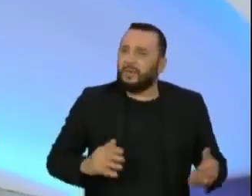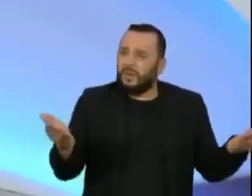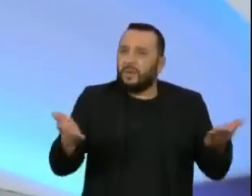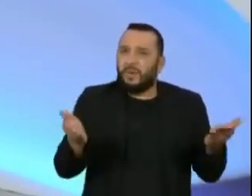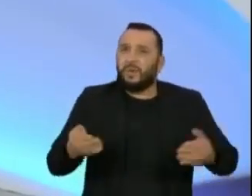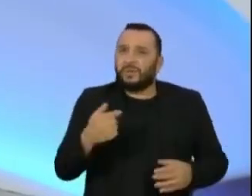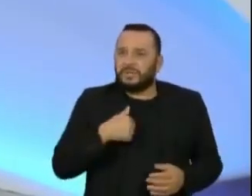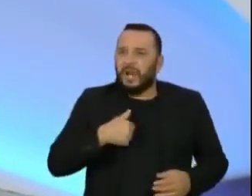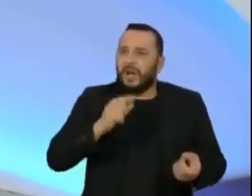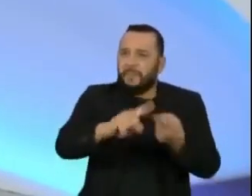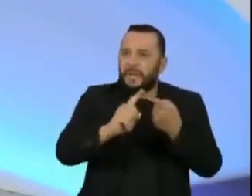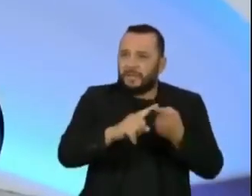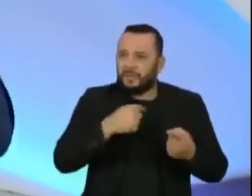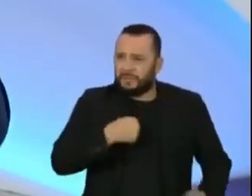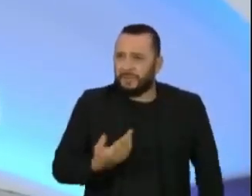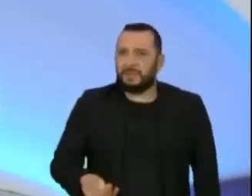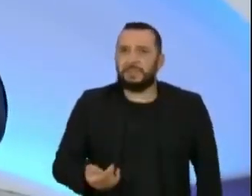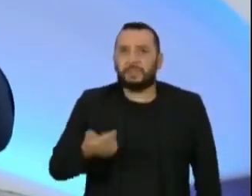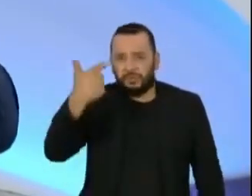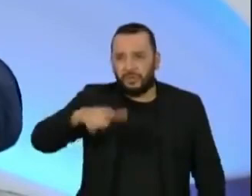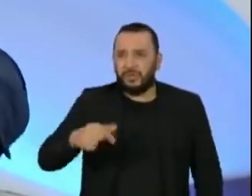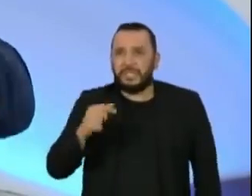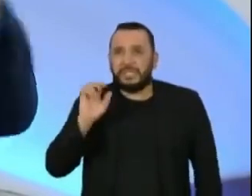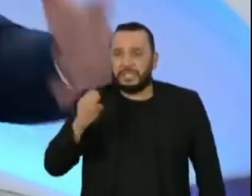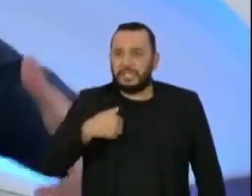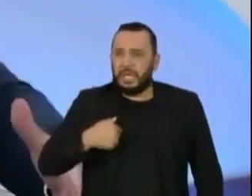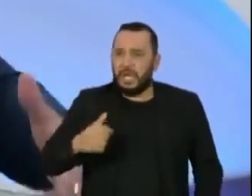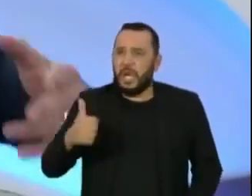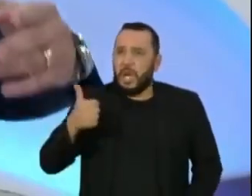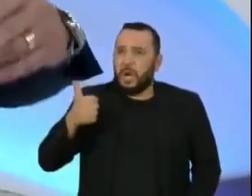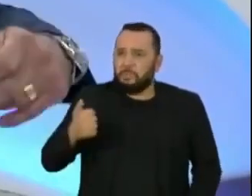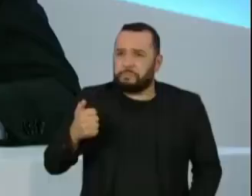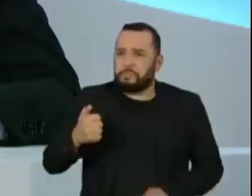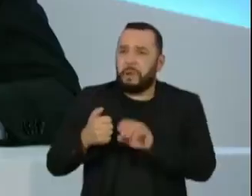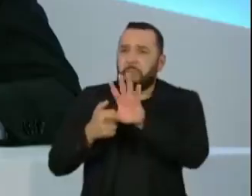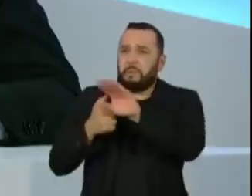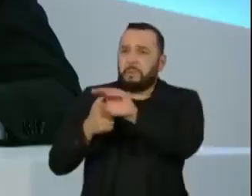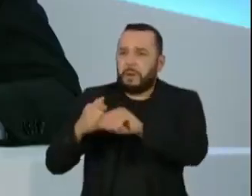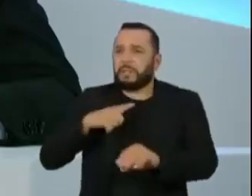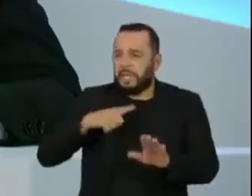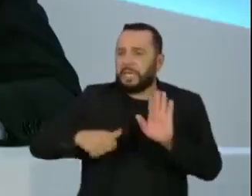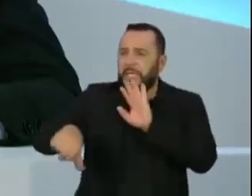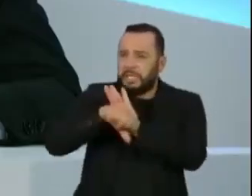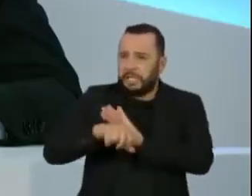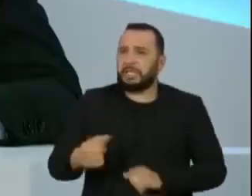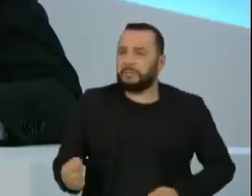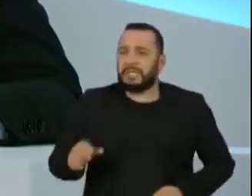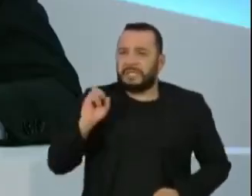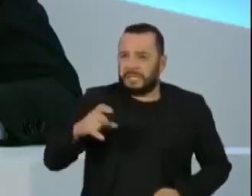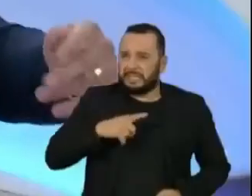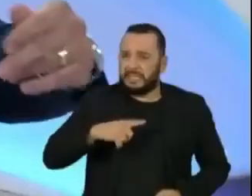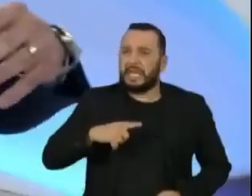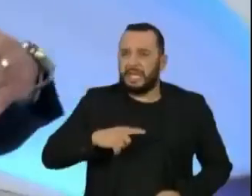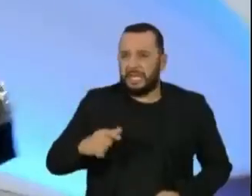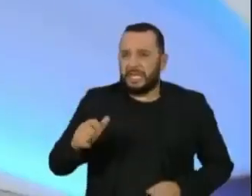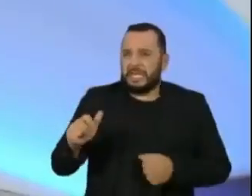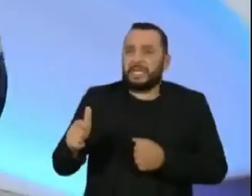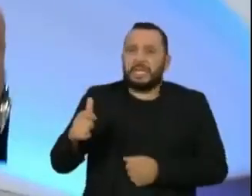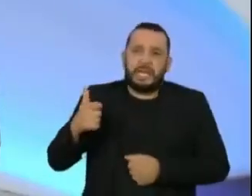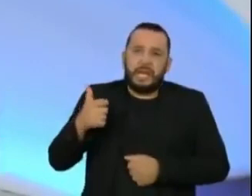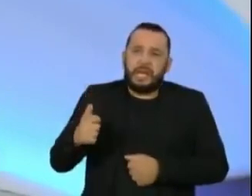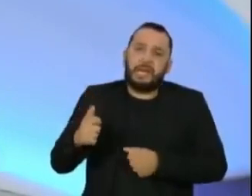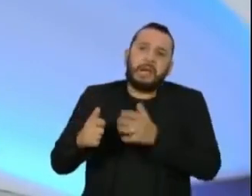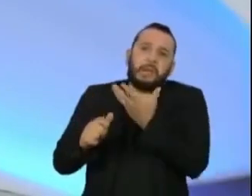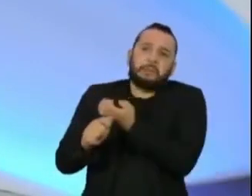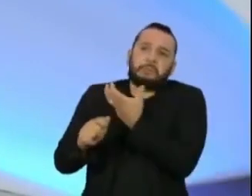mais uma vez ele proferiu uma ameaça a mim. Que se eu solto o áudio, eu estou cometendo crime, que se existe um áudio, mostra meu caráter. Isso é